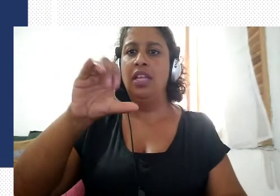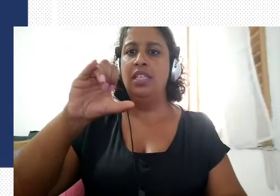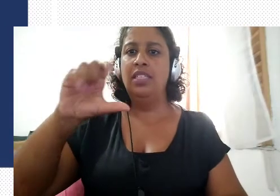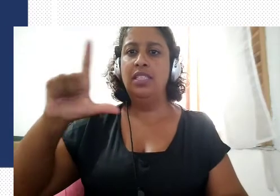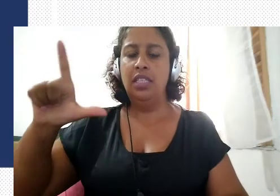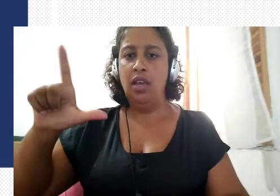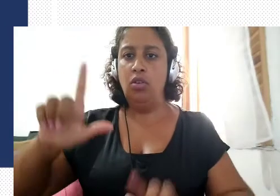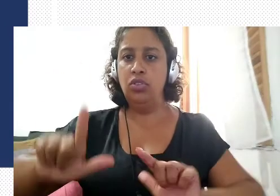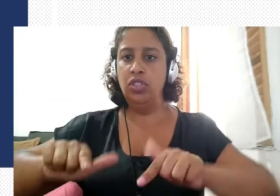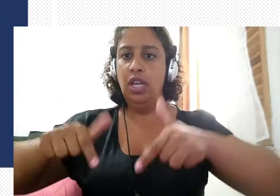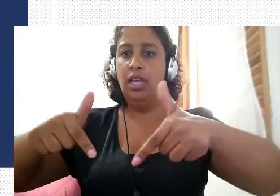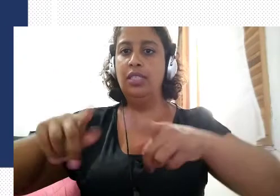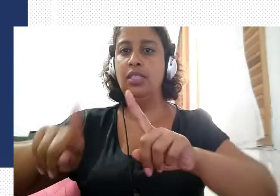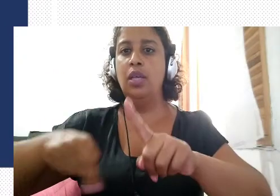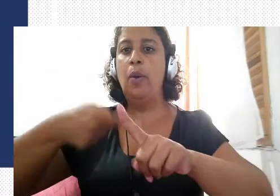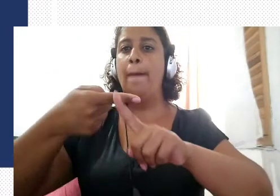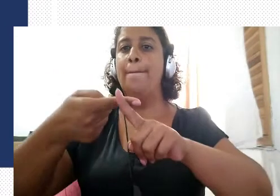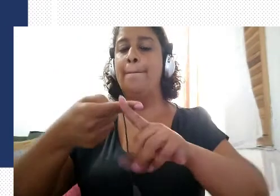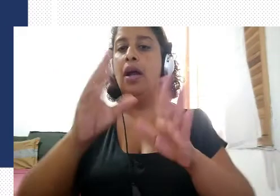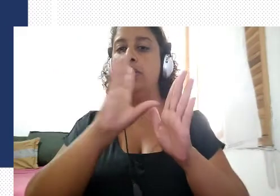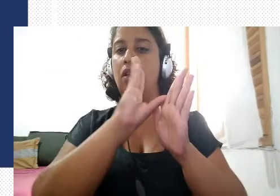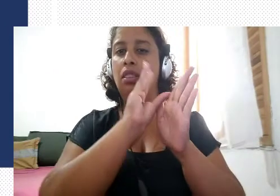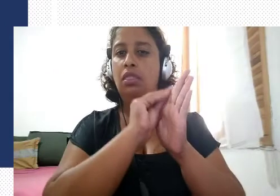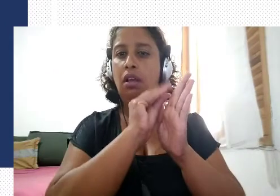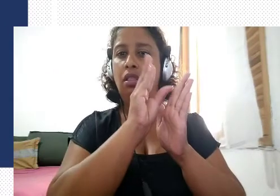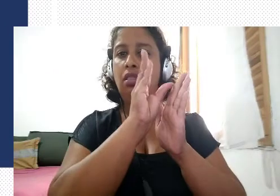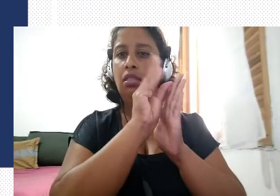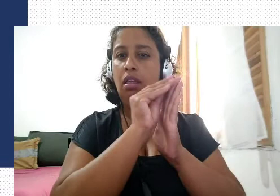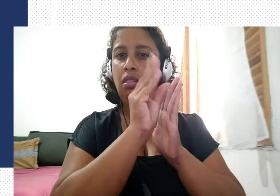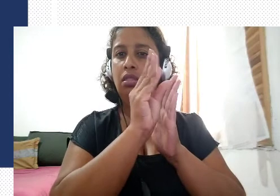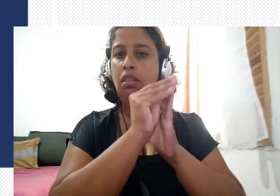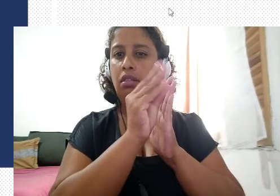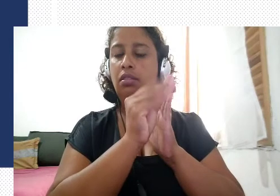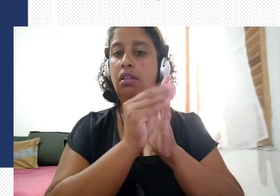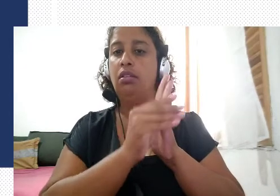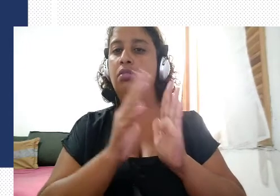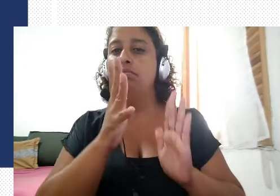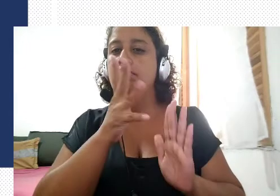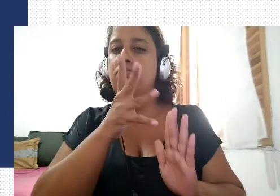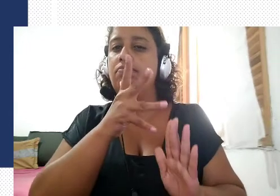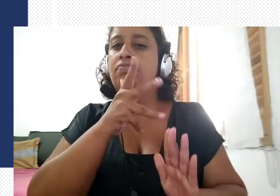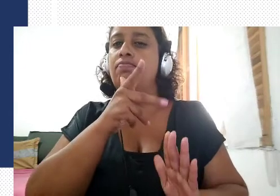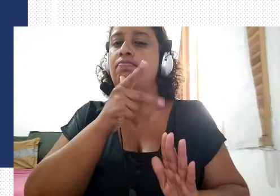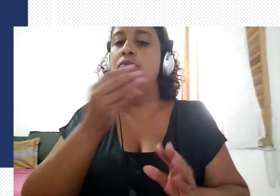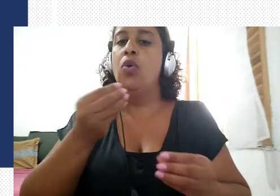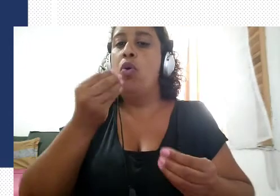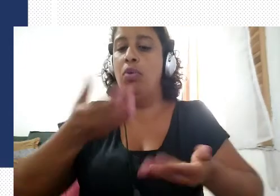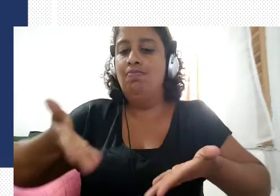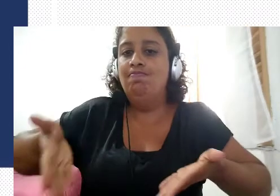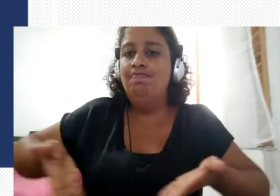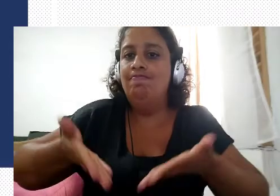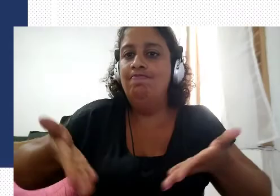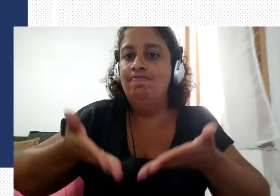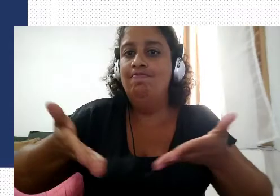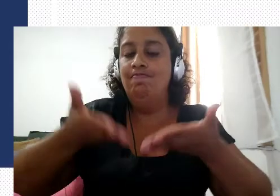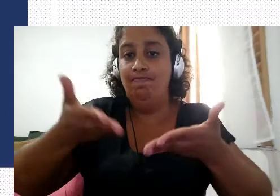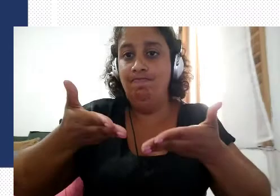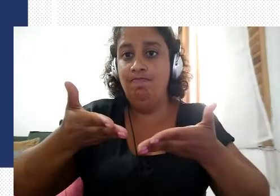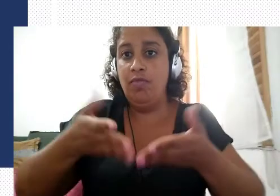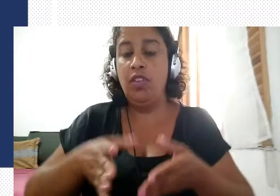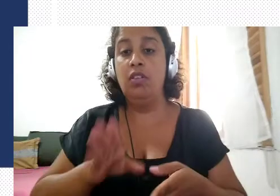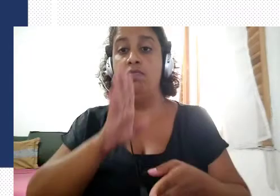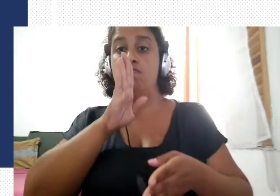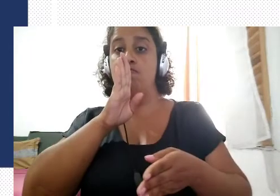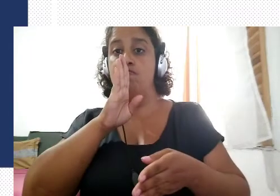quando o paciente está dormindo, para ver alguma disfunção do sono, e para o mapeamento cerebral, para ver a ativação cortical. Aqui, aonde